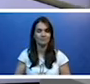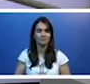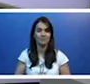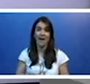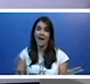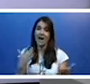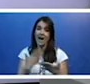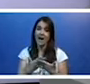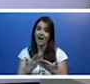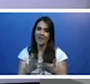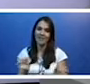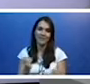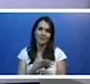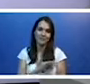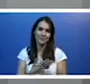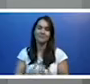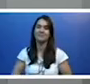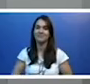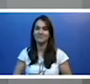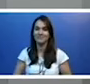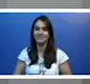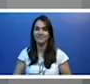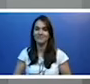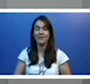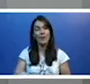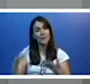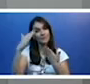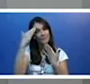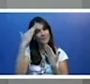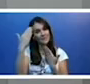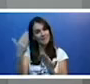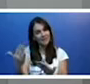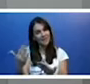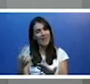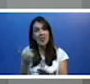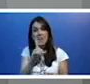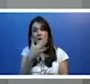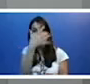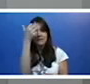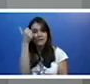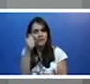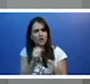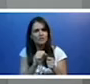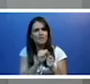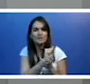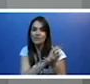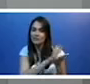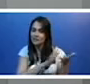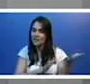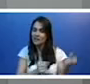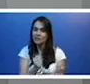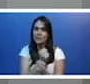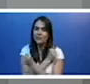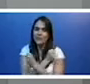a história de hoje vai até aqui muito obrigado não esqueça de fazer as atividades um grande abraço